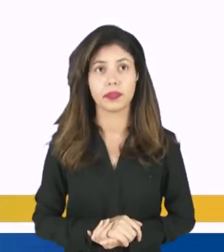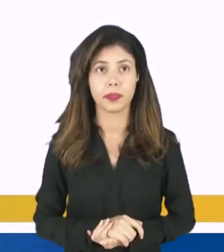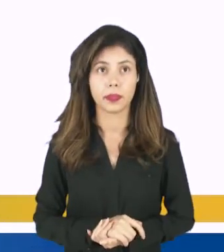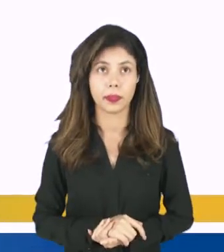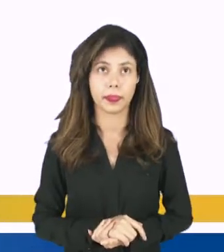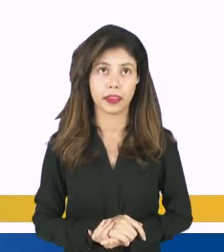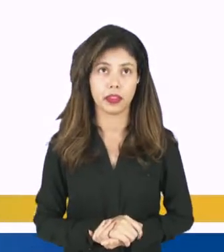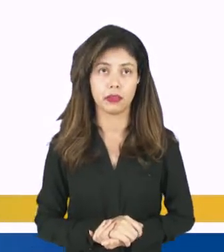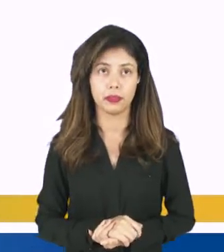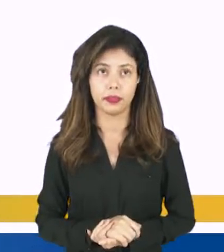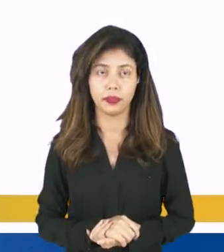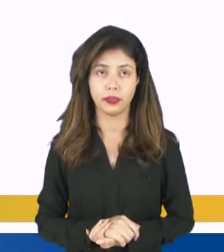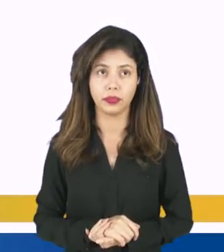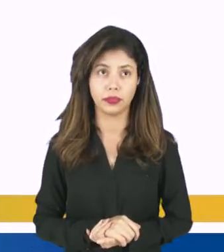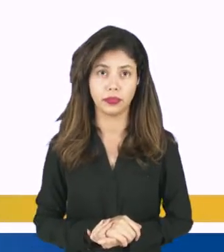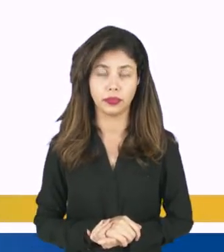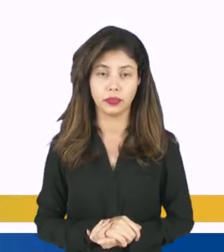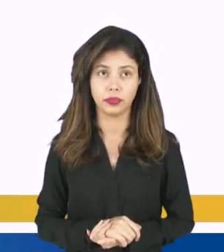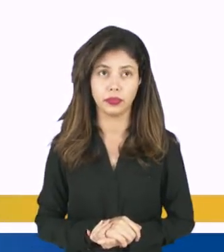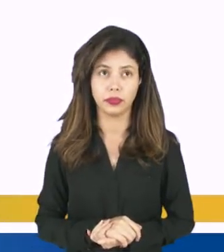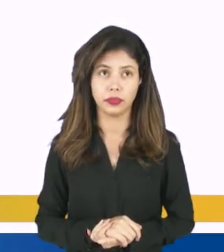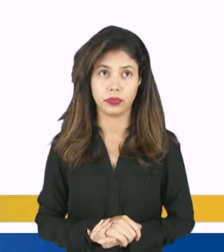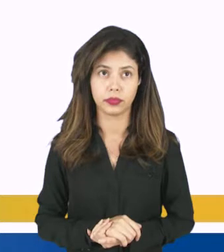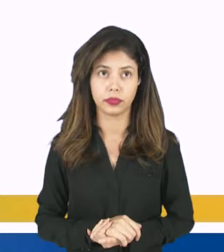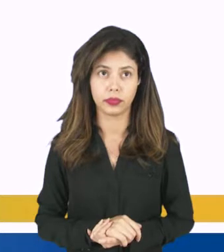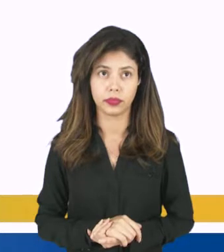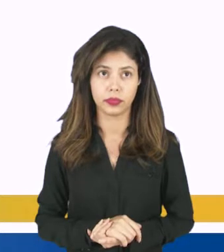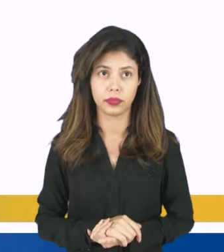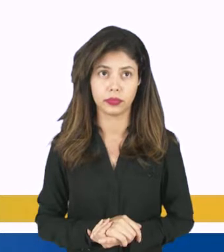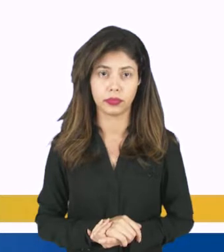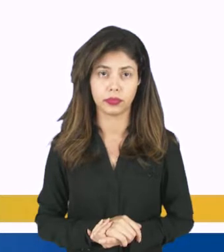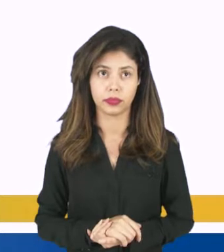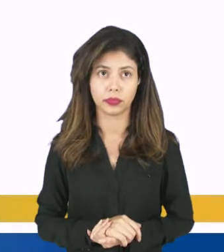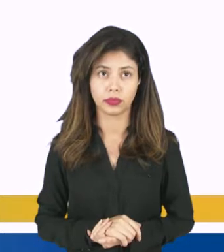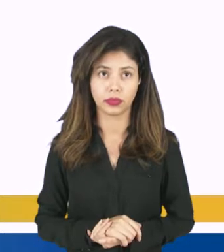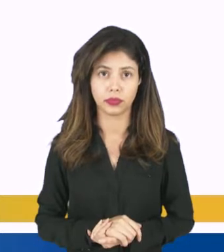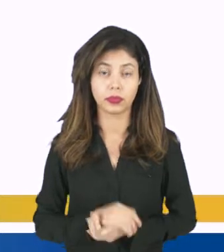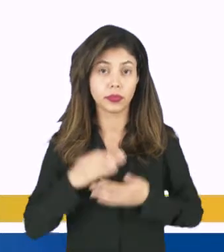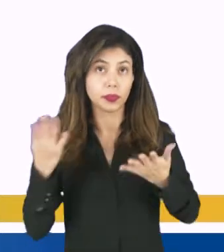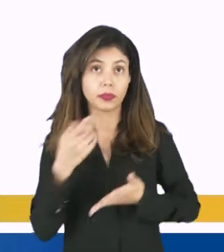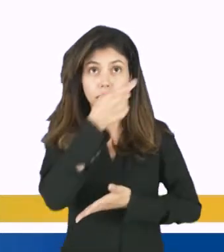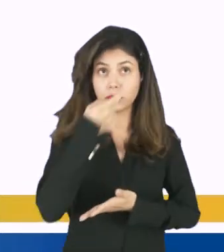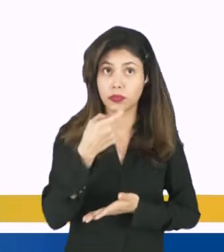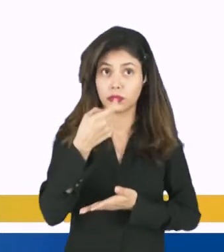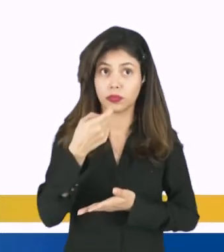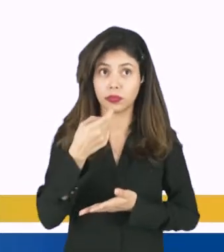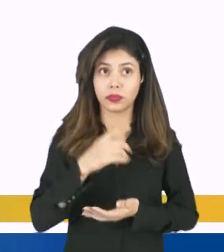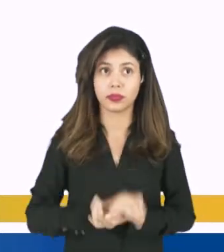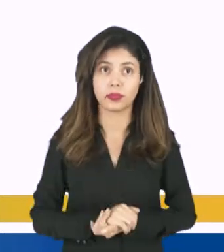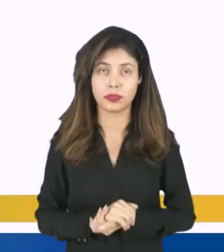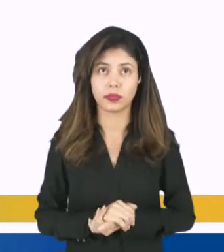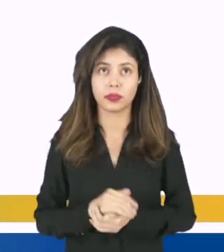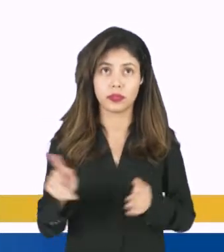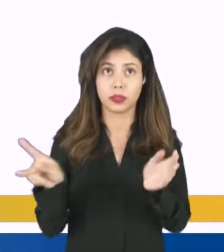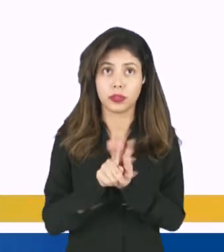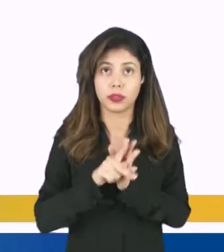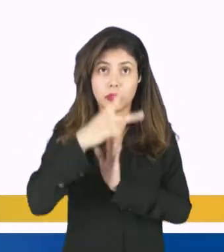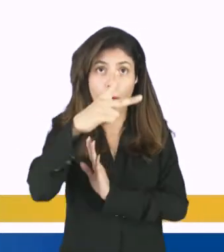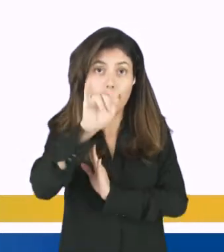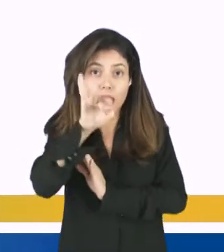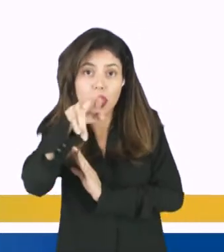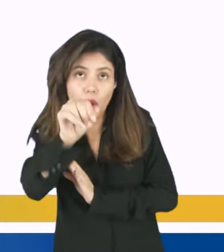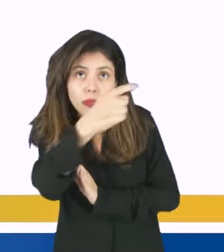vamos verificar que x ao cubo menos 2x ao quadrado mais x menos 5, nós vamos dividir pelo